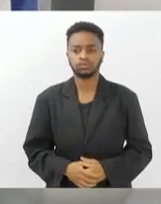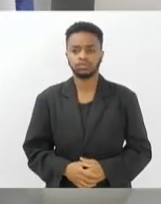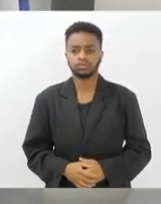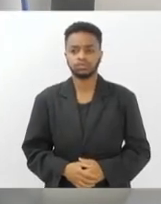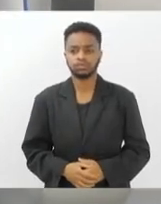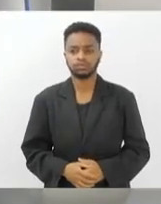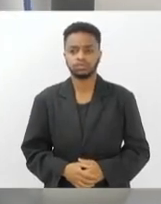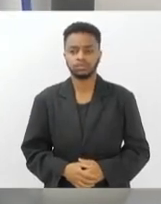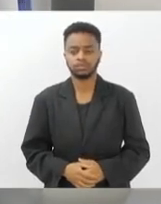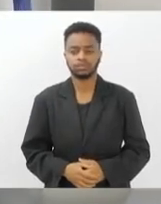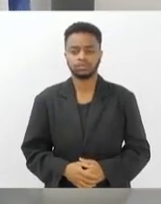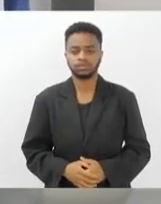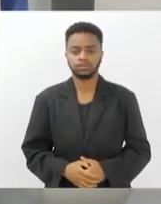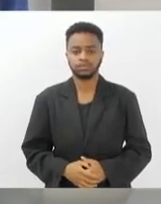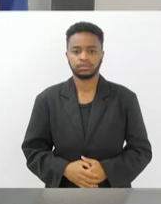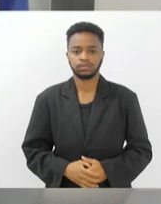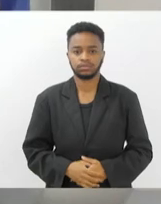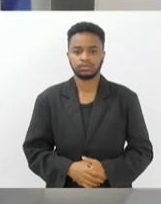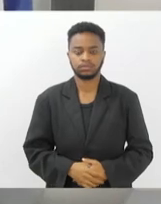ele.